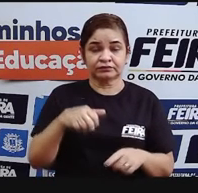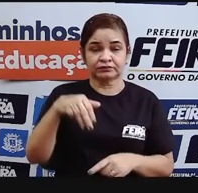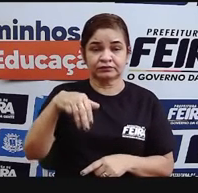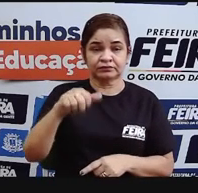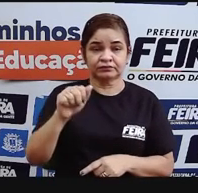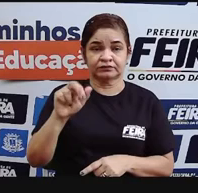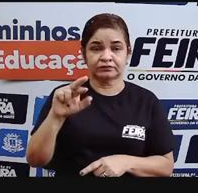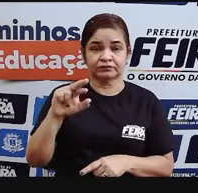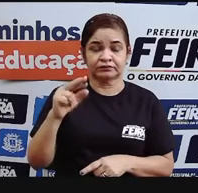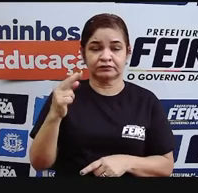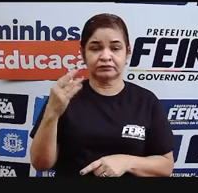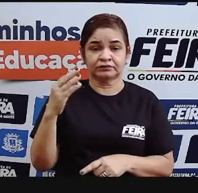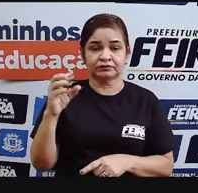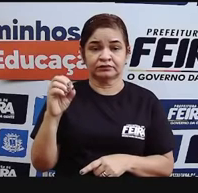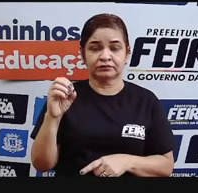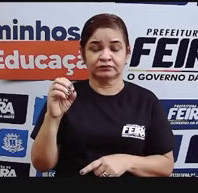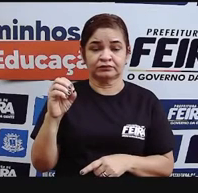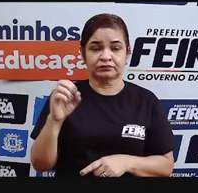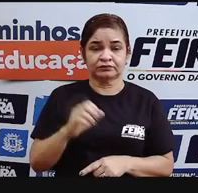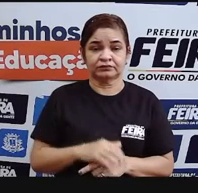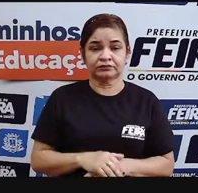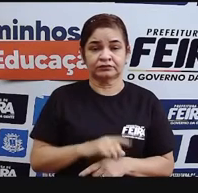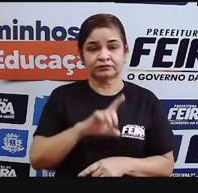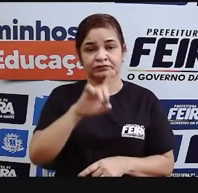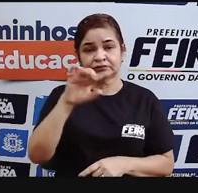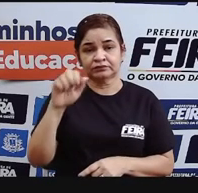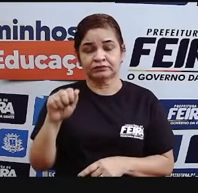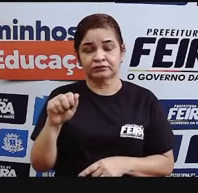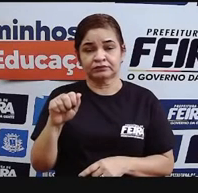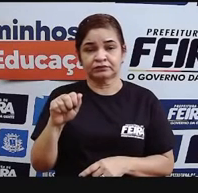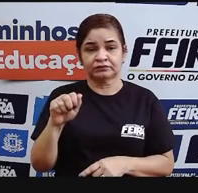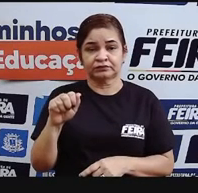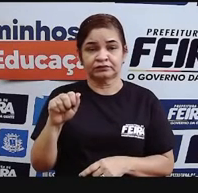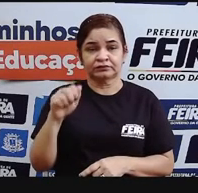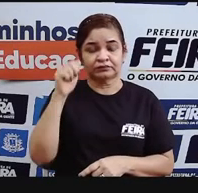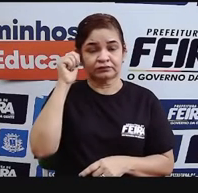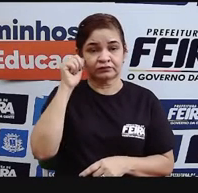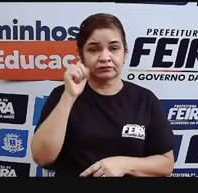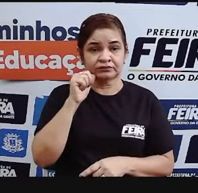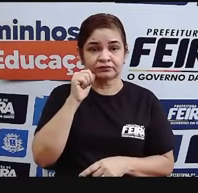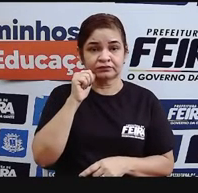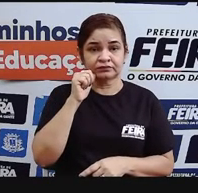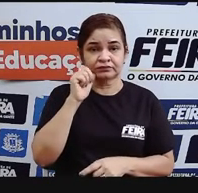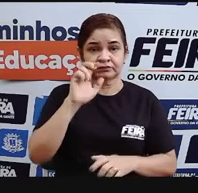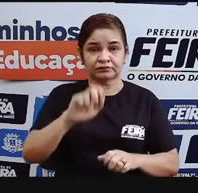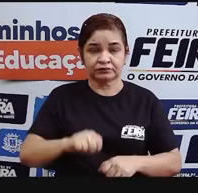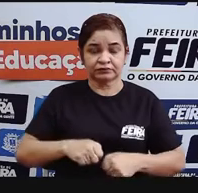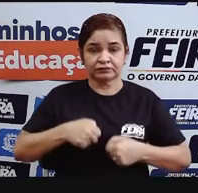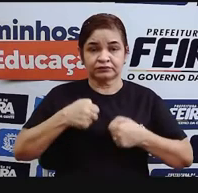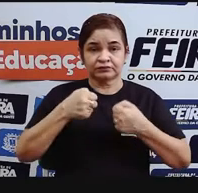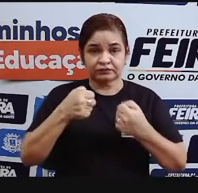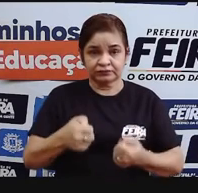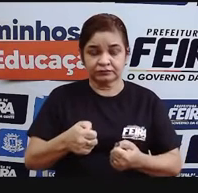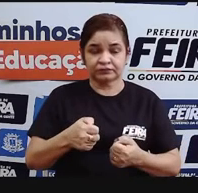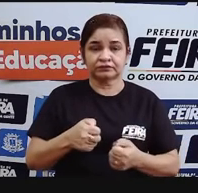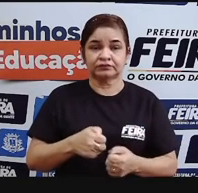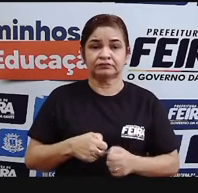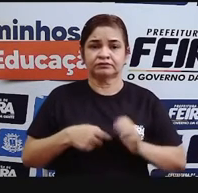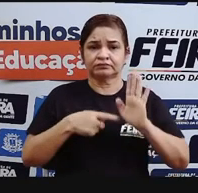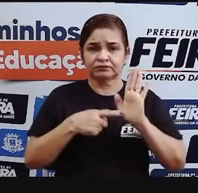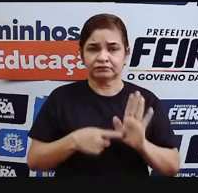conhecido mundialmente como o Dia Internacional das Mulheres. É um dia de luta, é um dia de